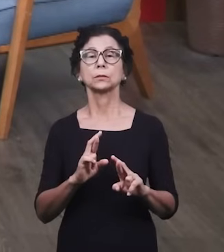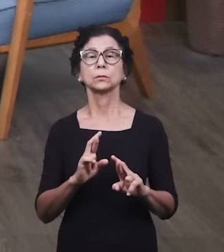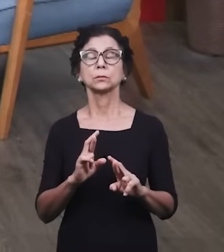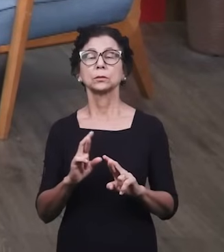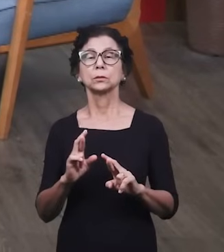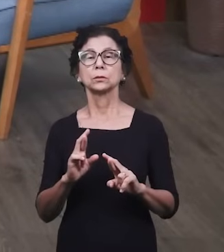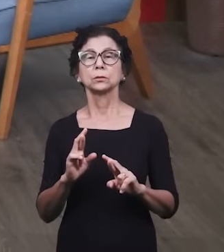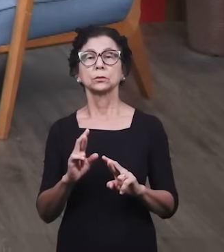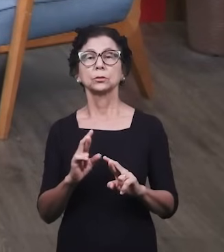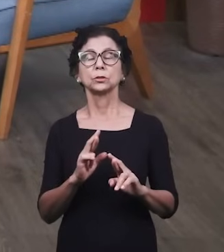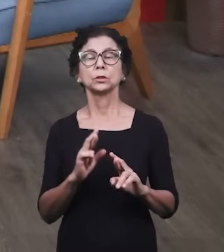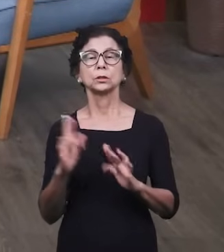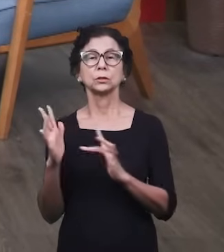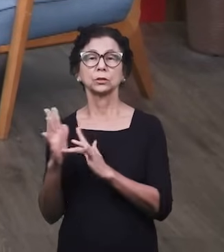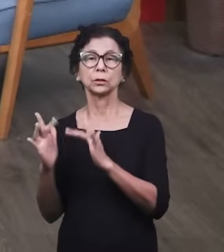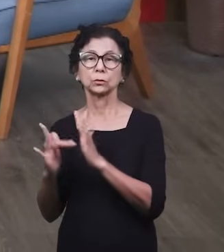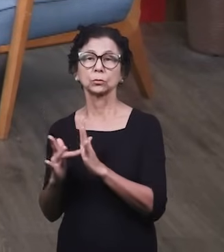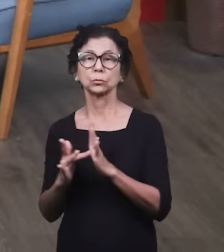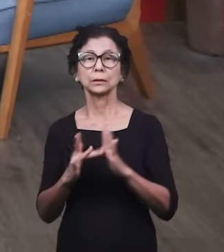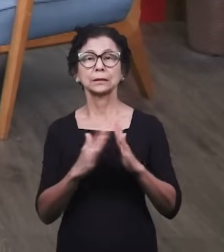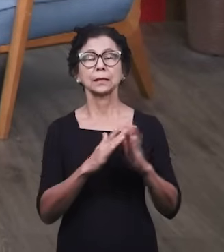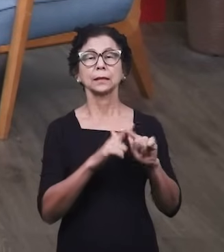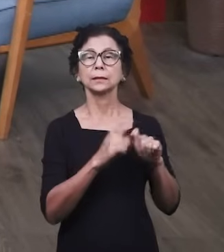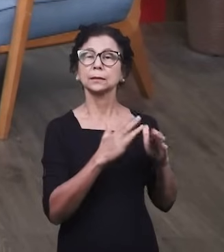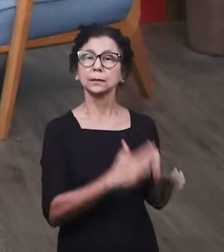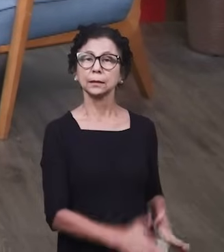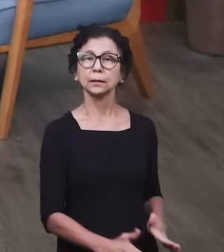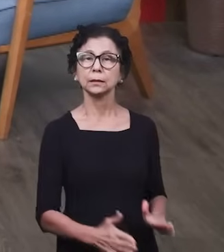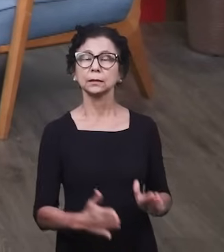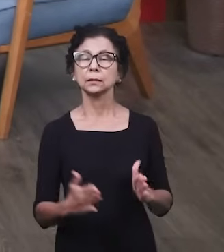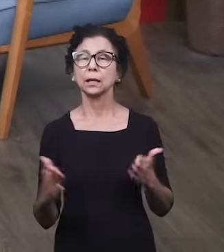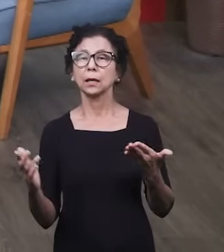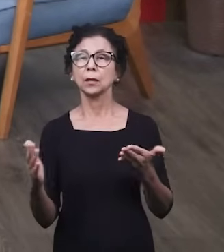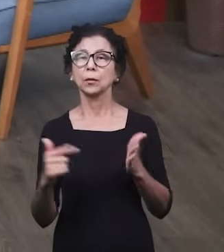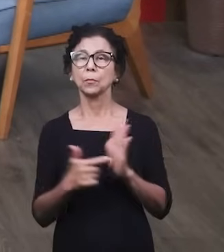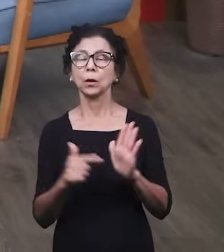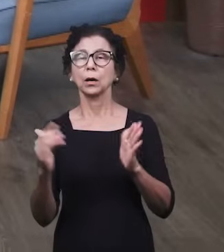igreja algumas evidências,